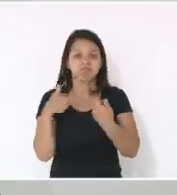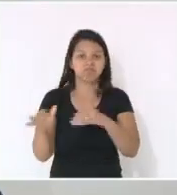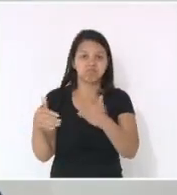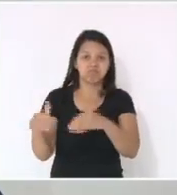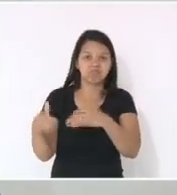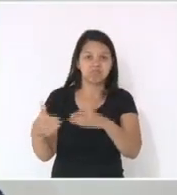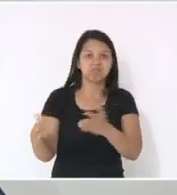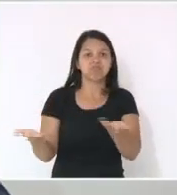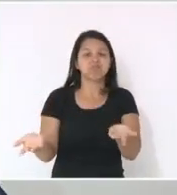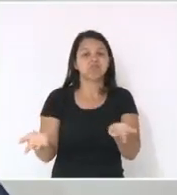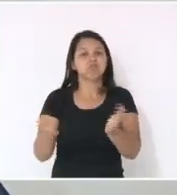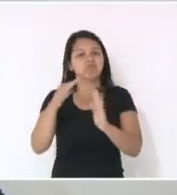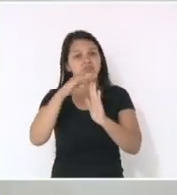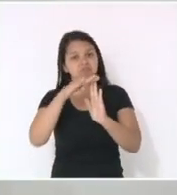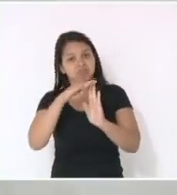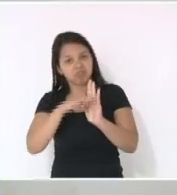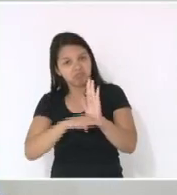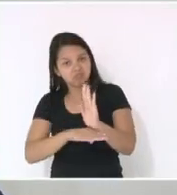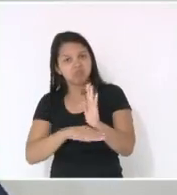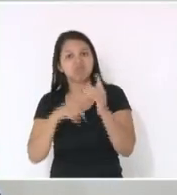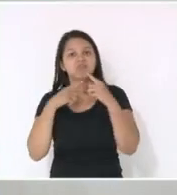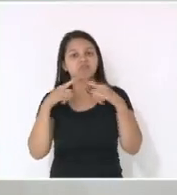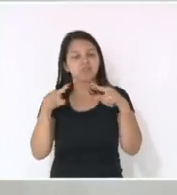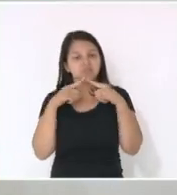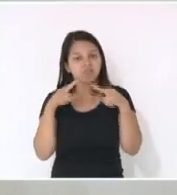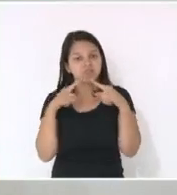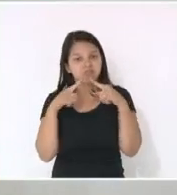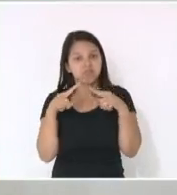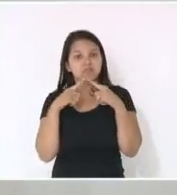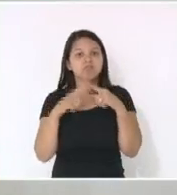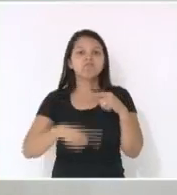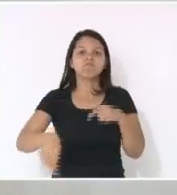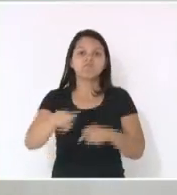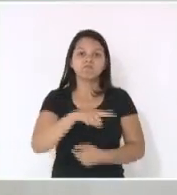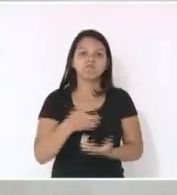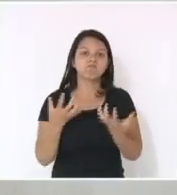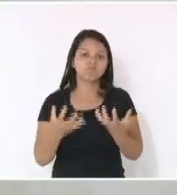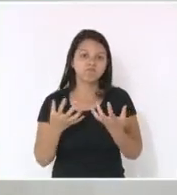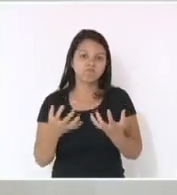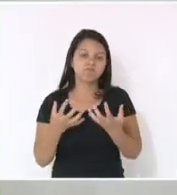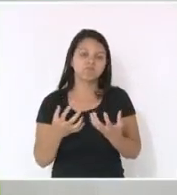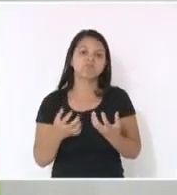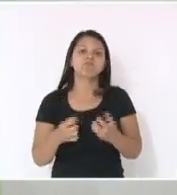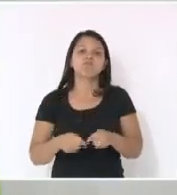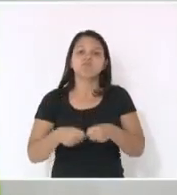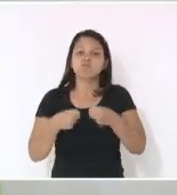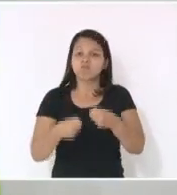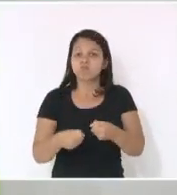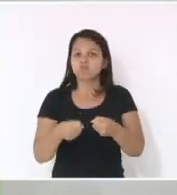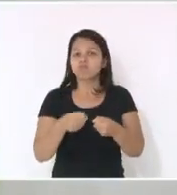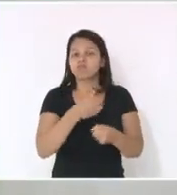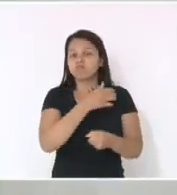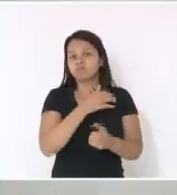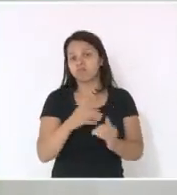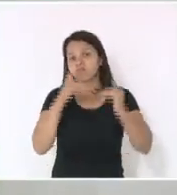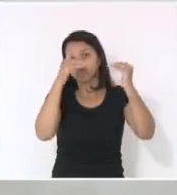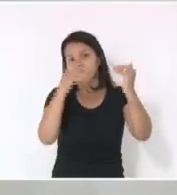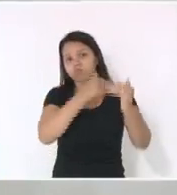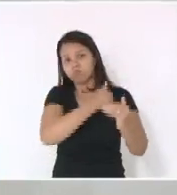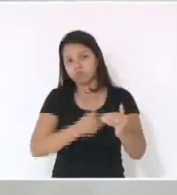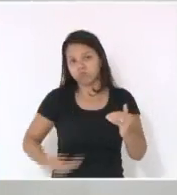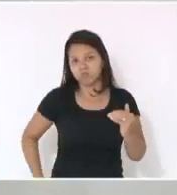grande, há uma reclamação grande. Então, nós esperamos empenho de todas as autoridades governamentais, do